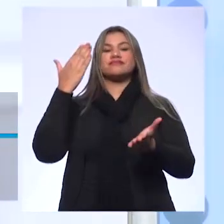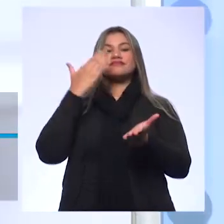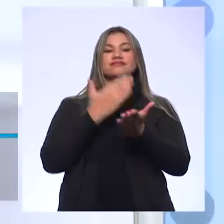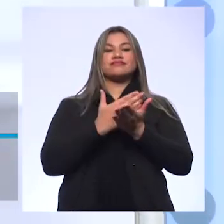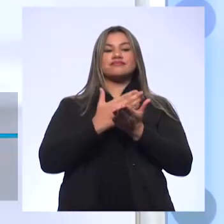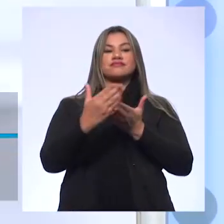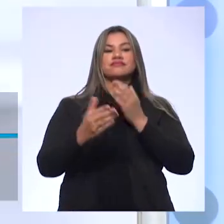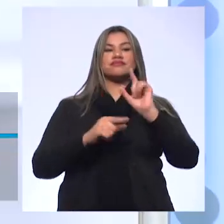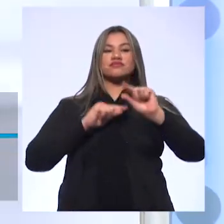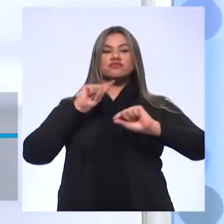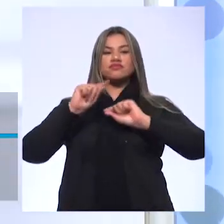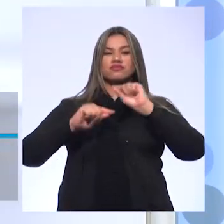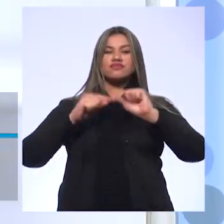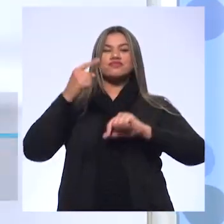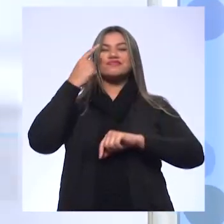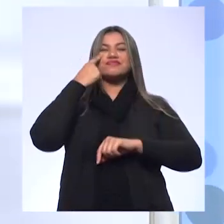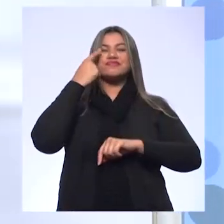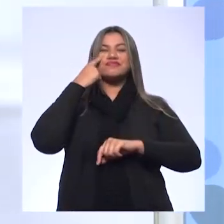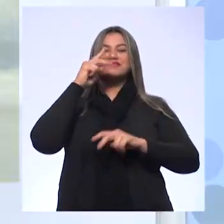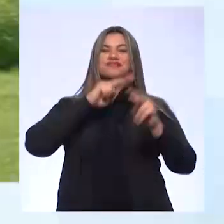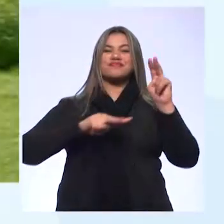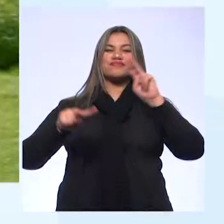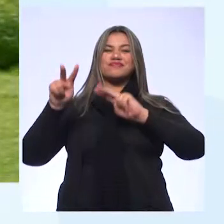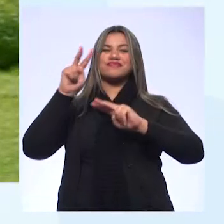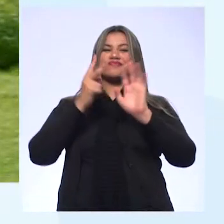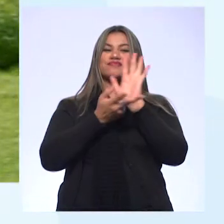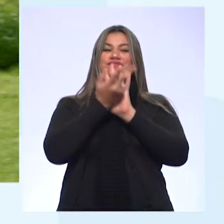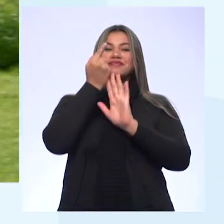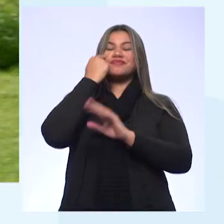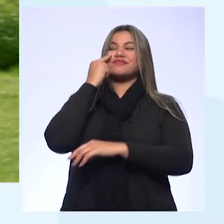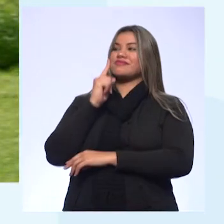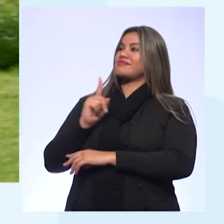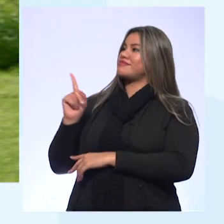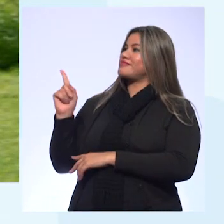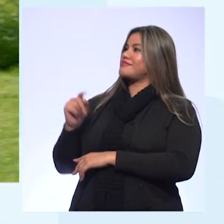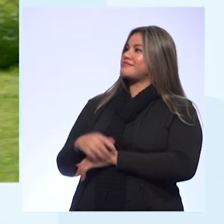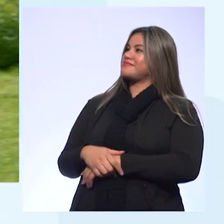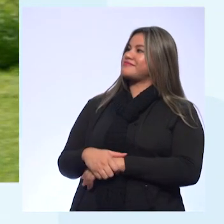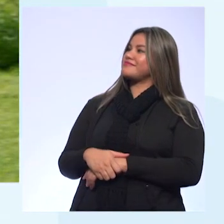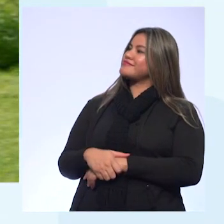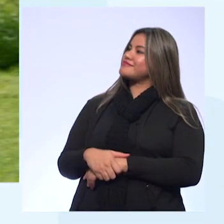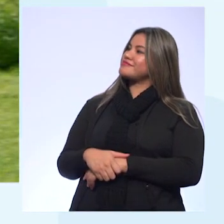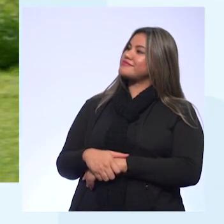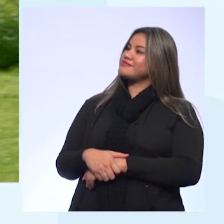aí, o que você acha de observar essa figura aí de um animal? Olha só.